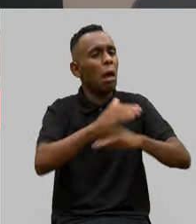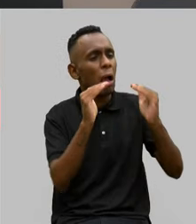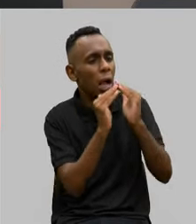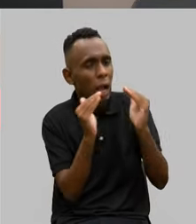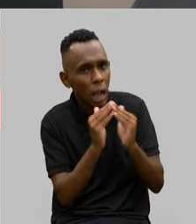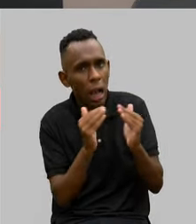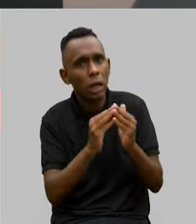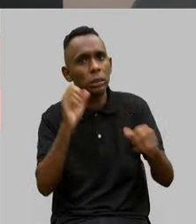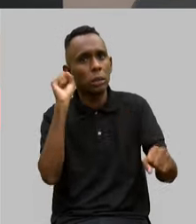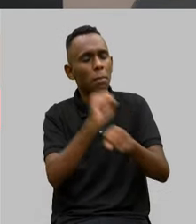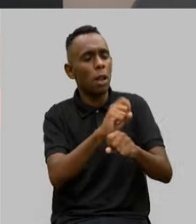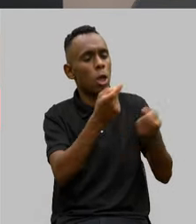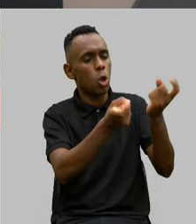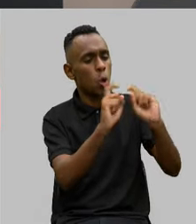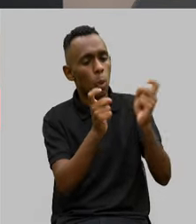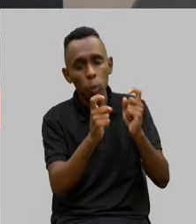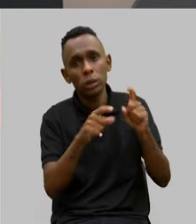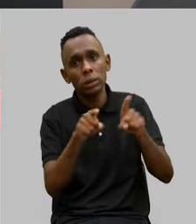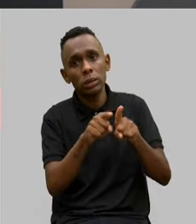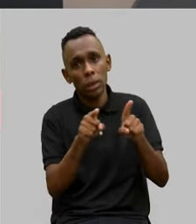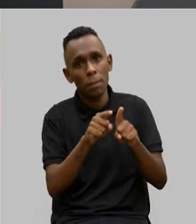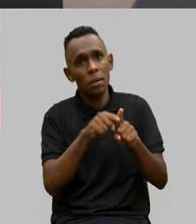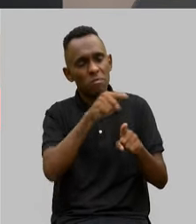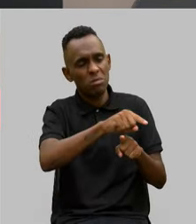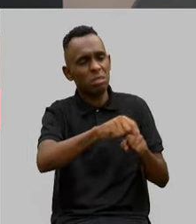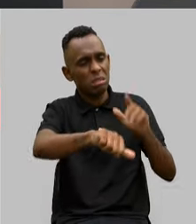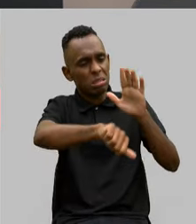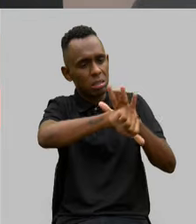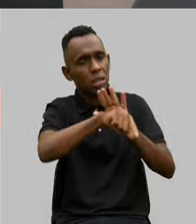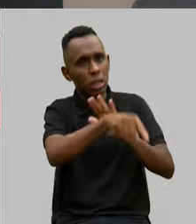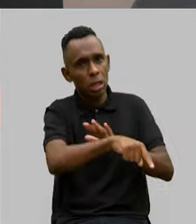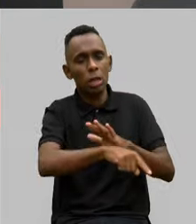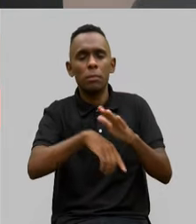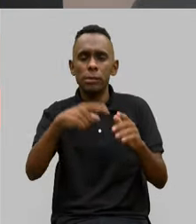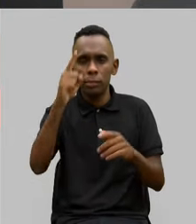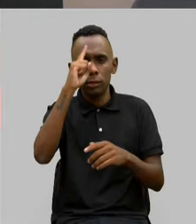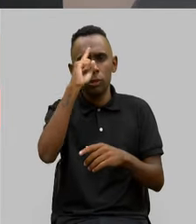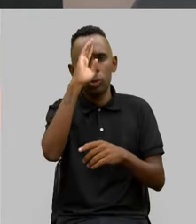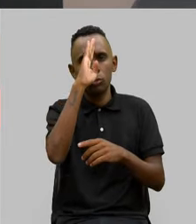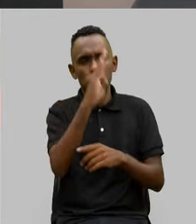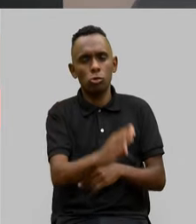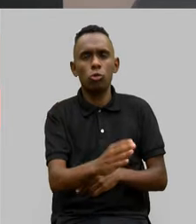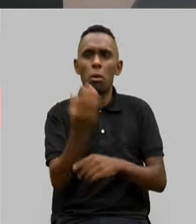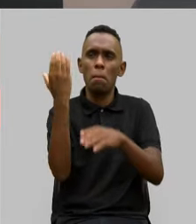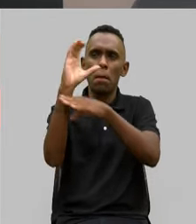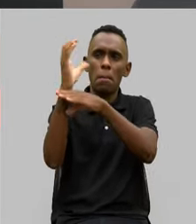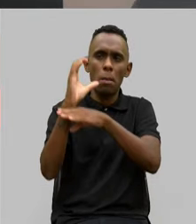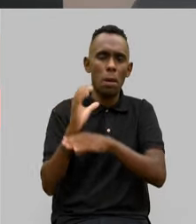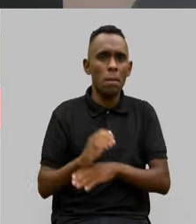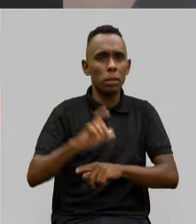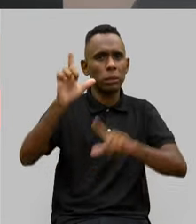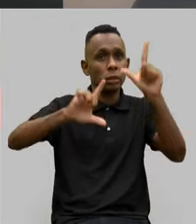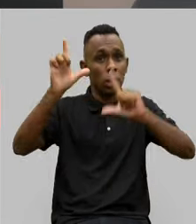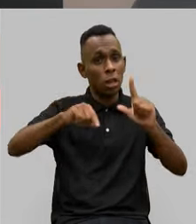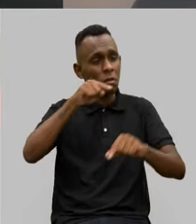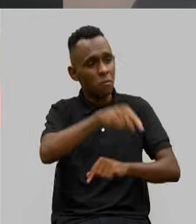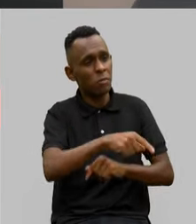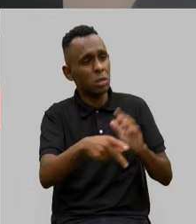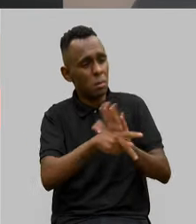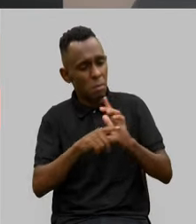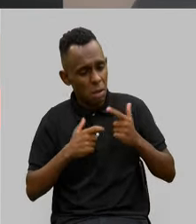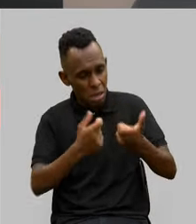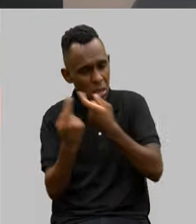interromper suas reuniões e retratá-lo como vilões noite após noite nos noticiários sabíamos que estavam metindo sobre a guerra as